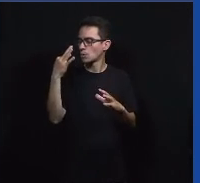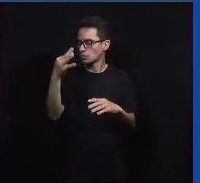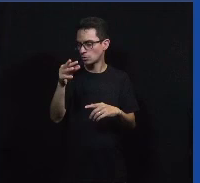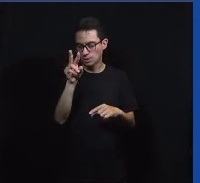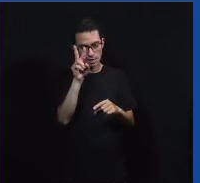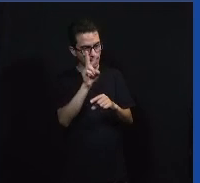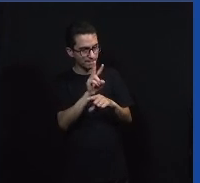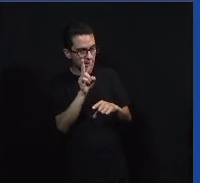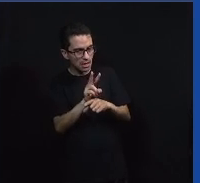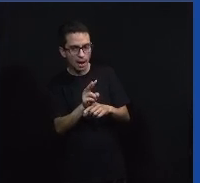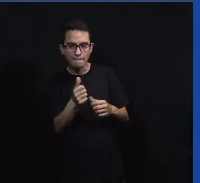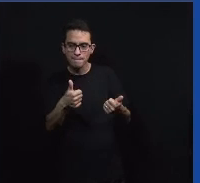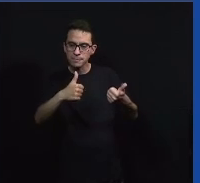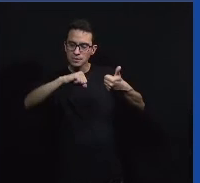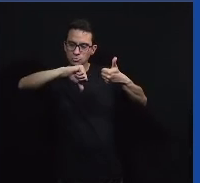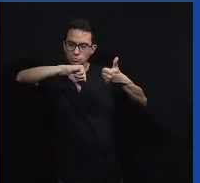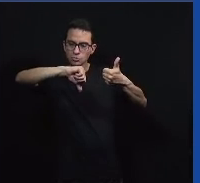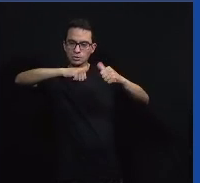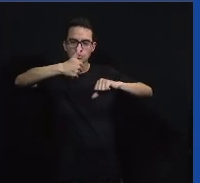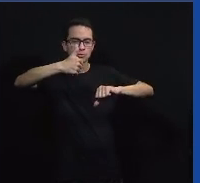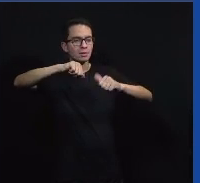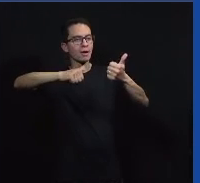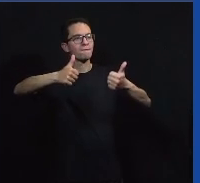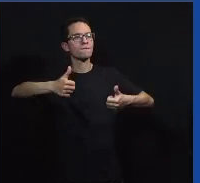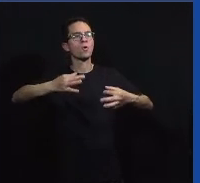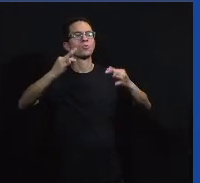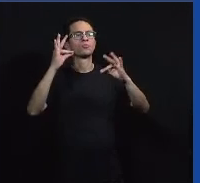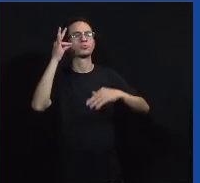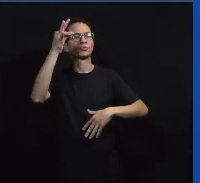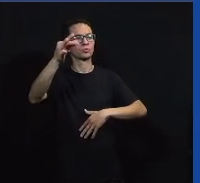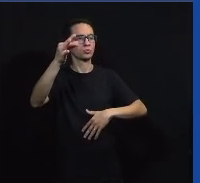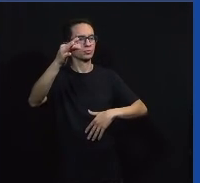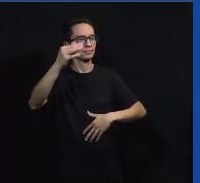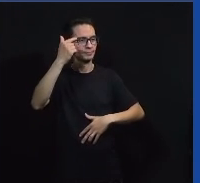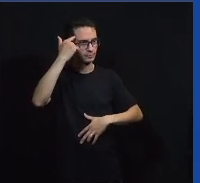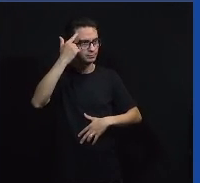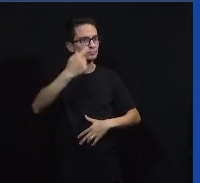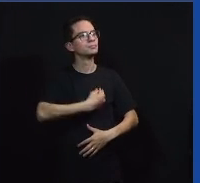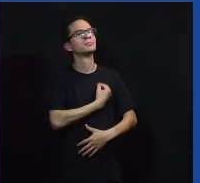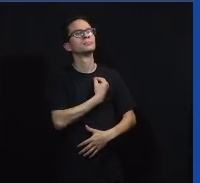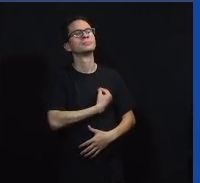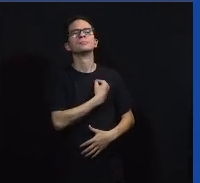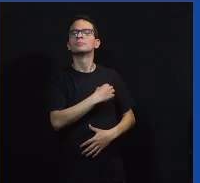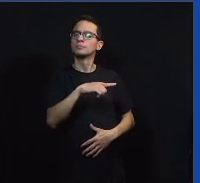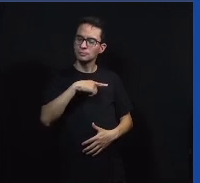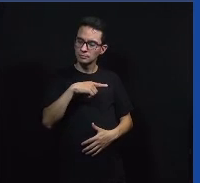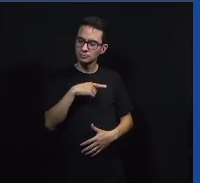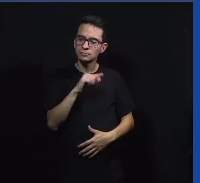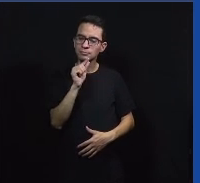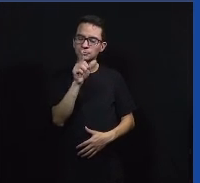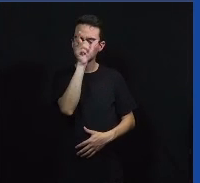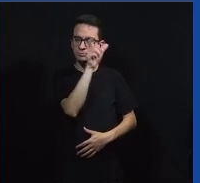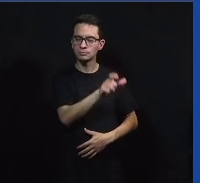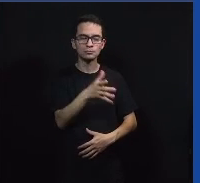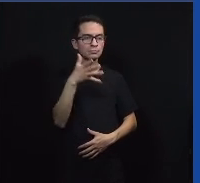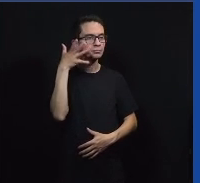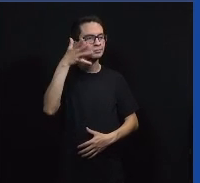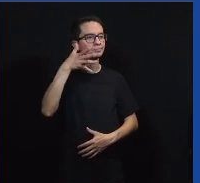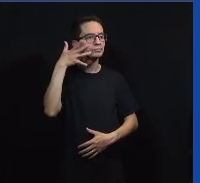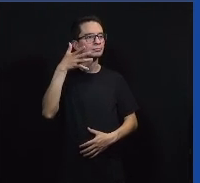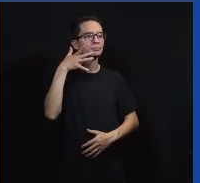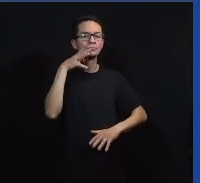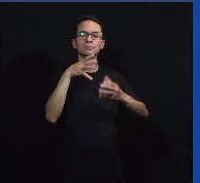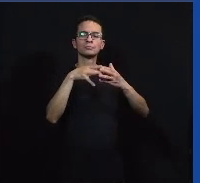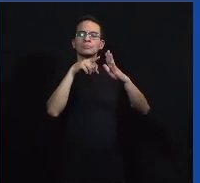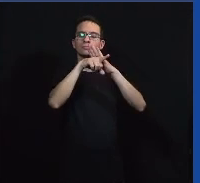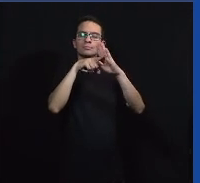de bom e de melhoria para o futuro. A gente vai ter a presença da pesquisadora